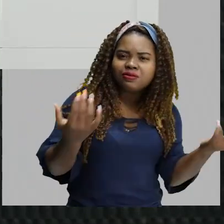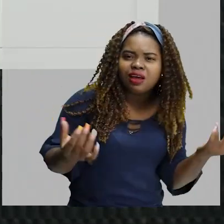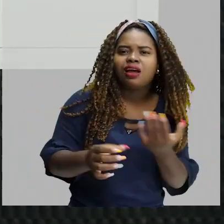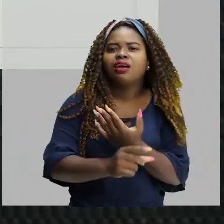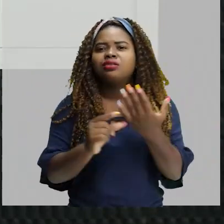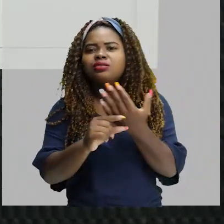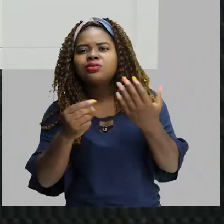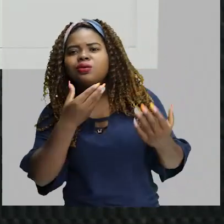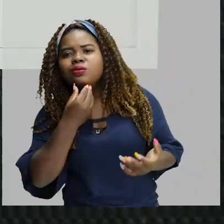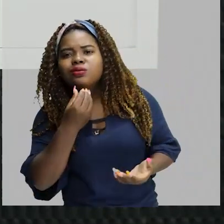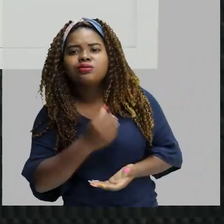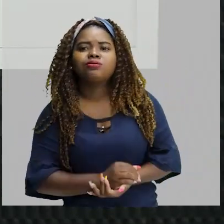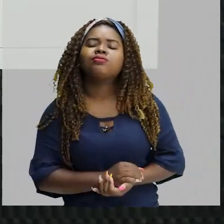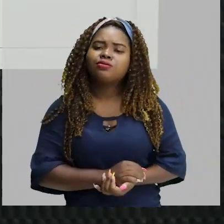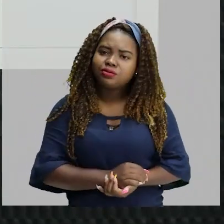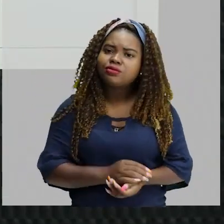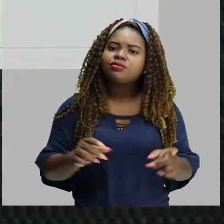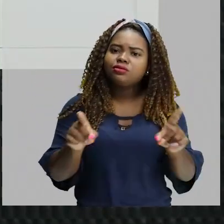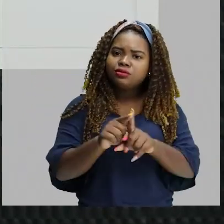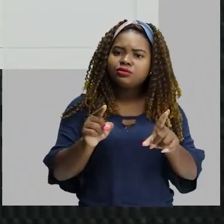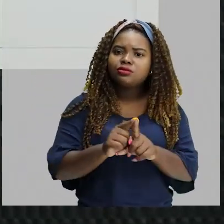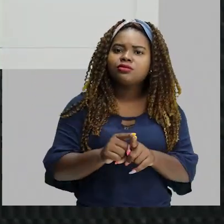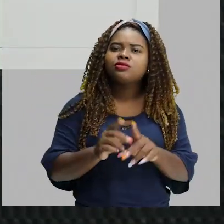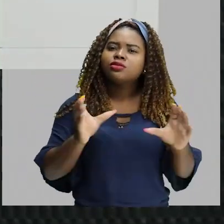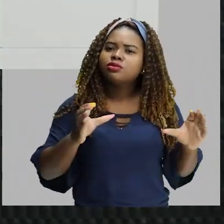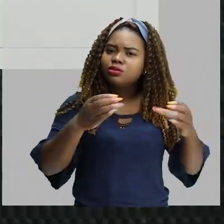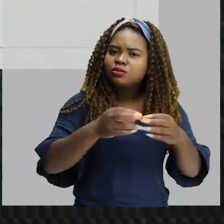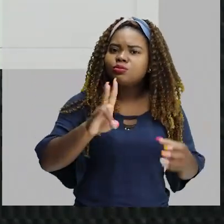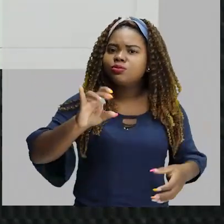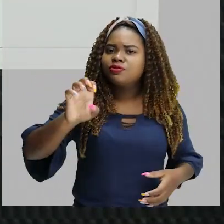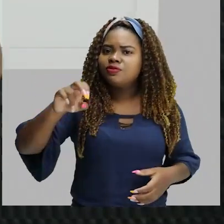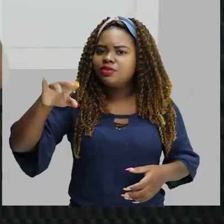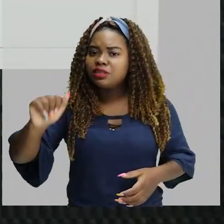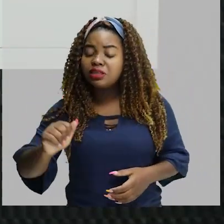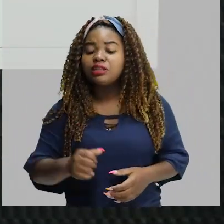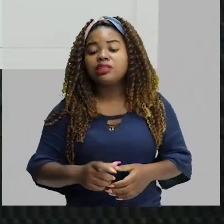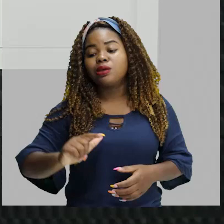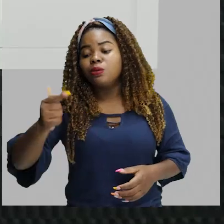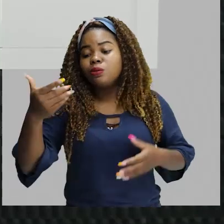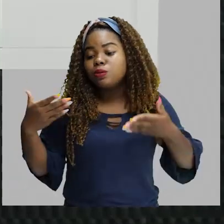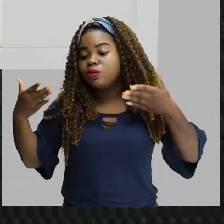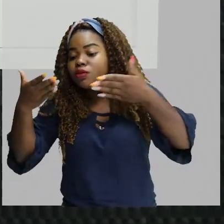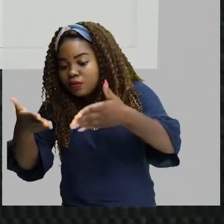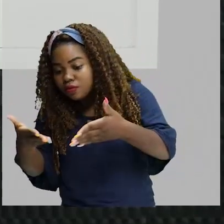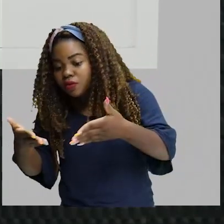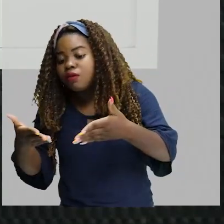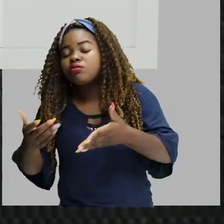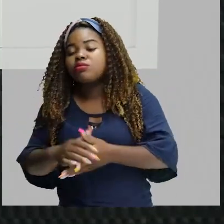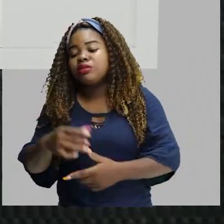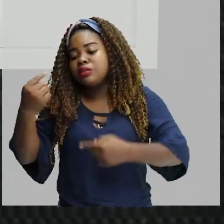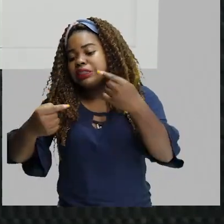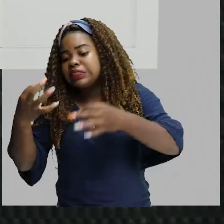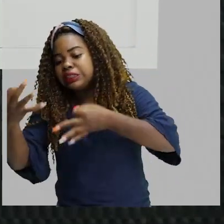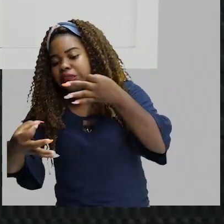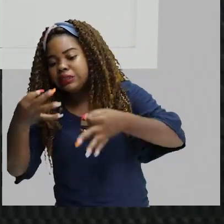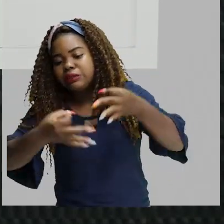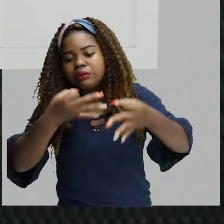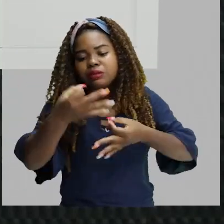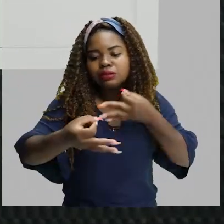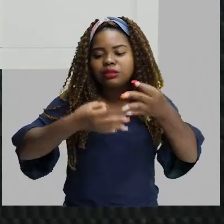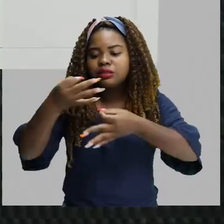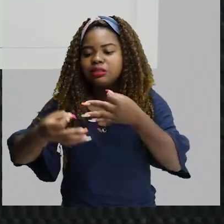Wittgenstein, o Círculo de Viena também ali, eles estão lá com outro foco e eles já discutem muito verdade